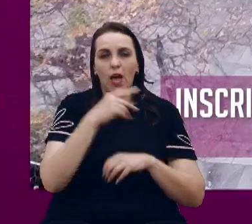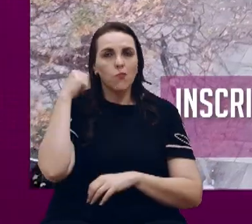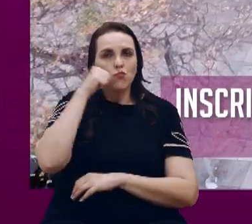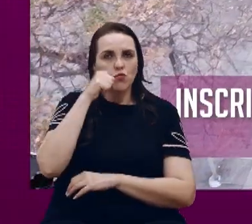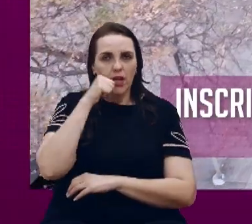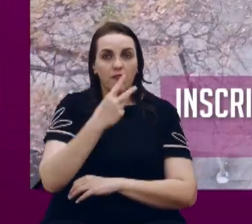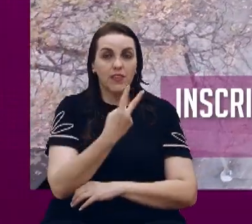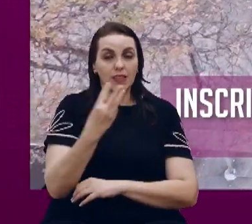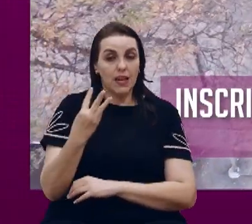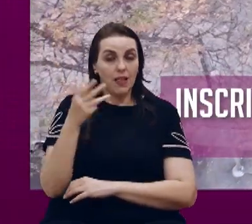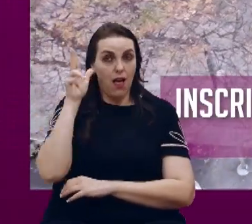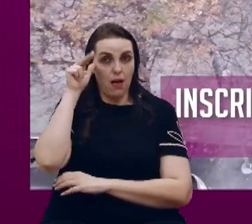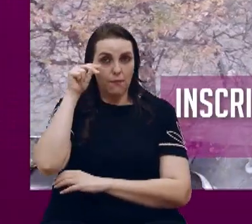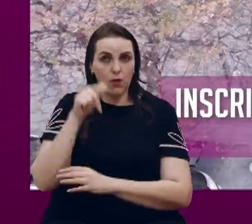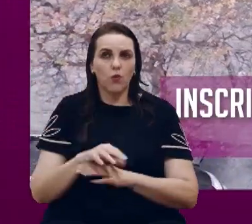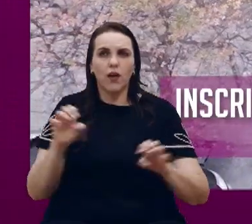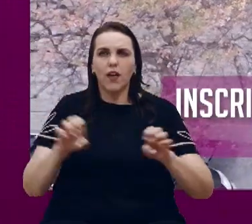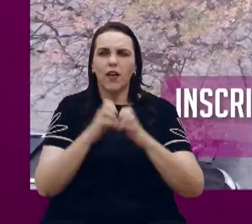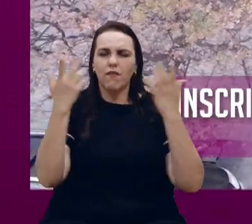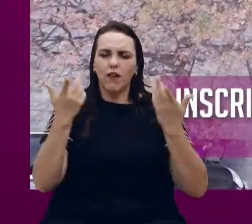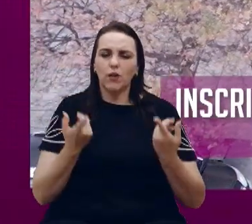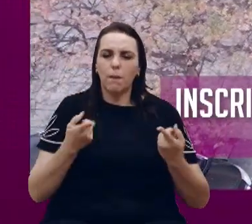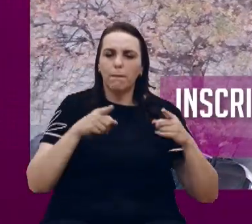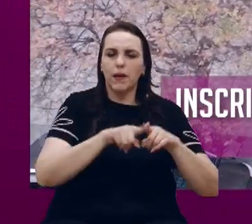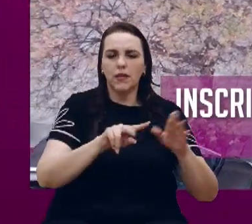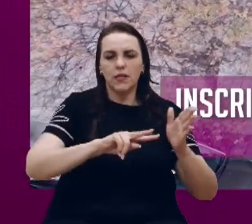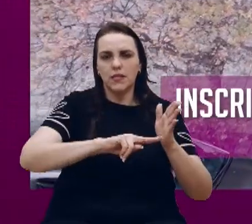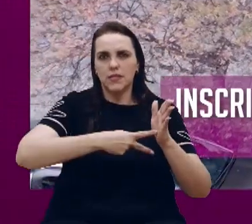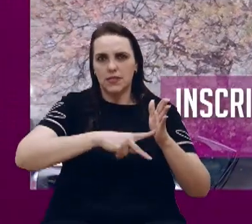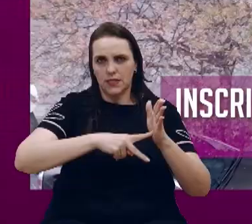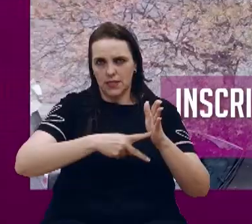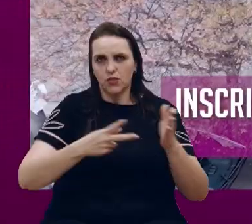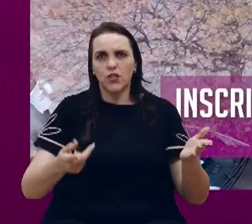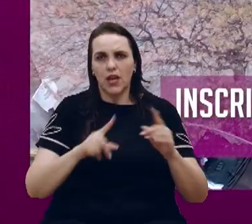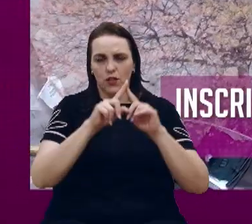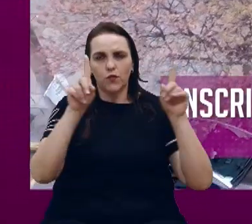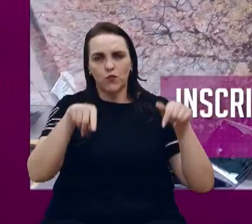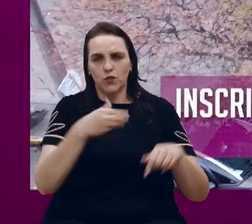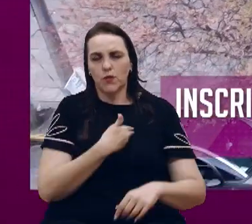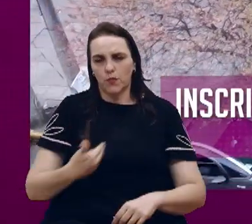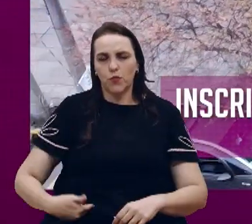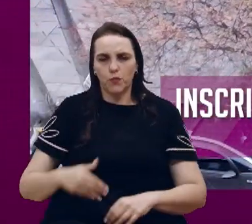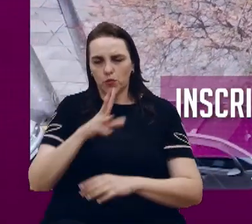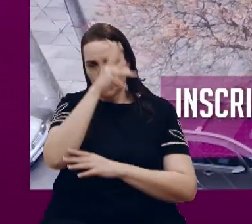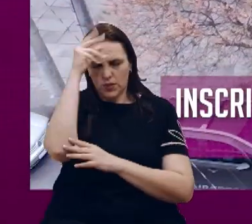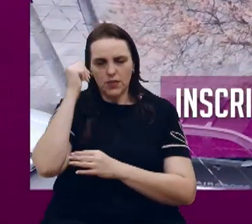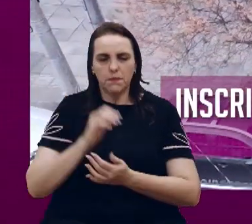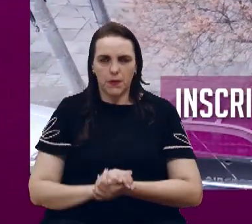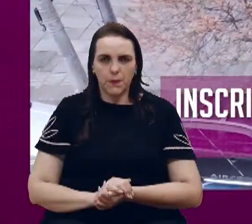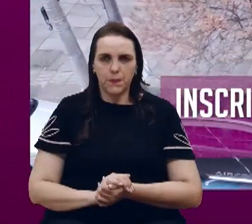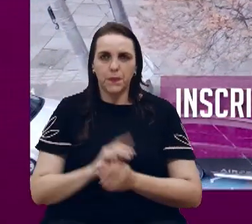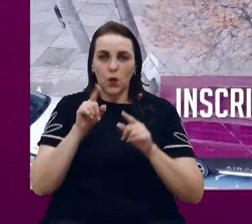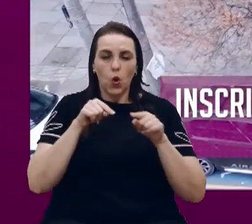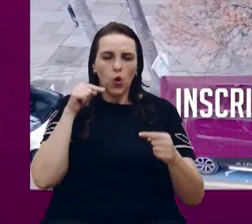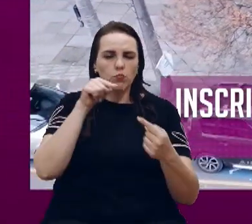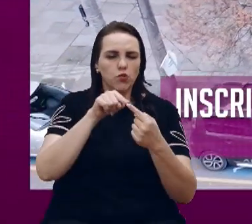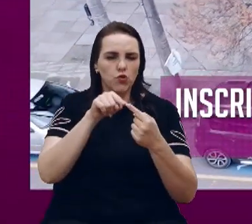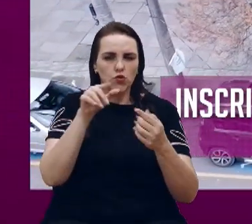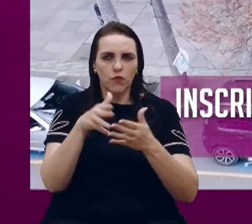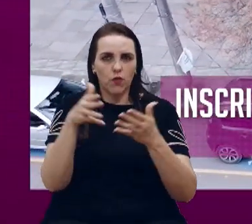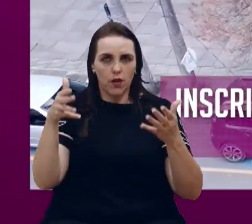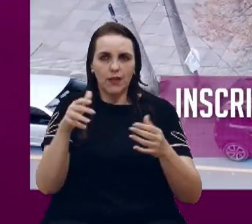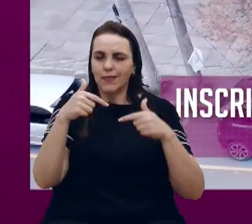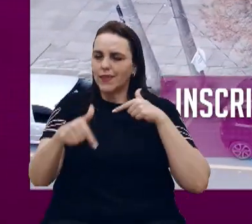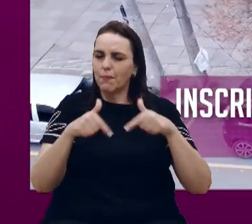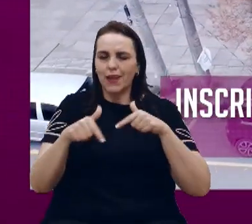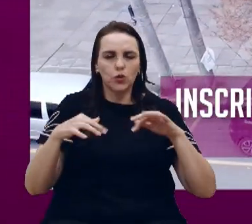abril. O evento conta com a parceria do Sindicato dos Servidores Municipais de Caxias do Sul. A ação tem como público-alvo trabalhadores em